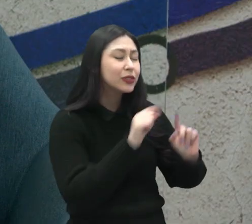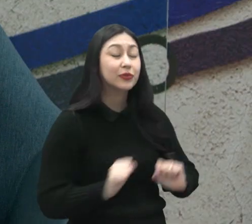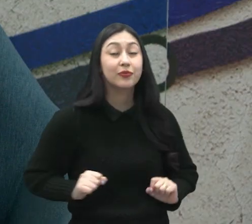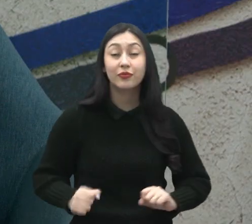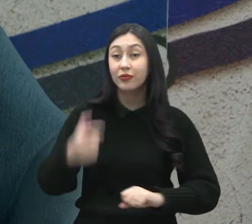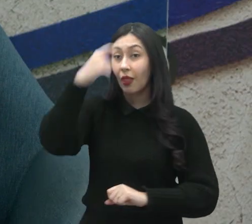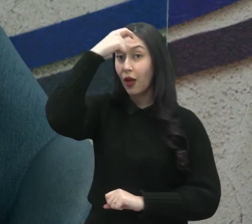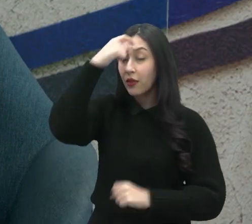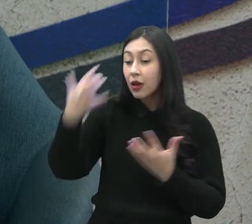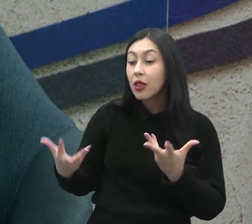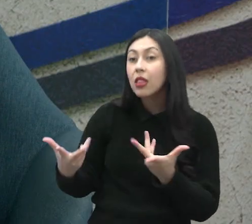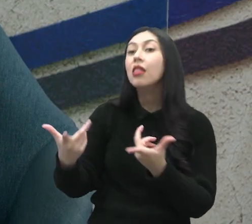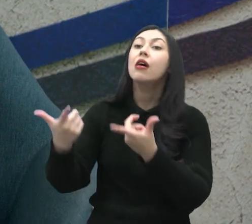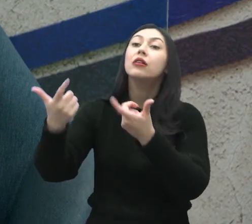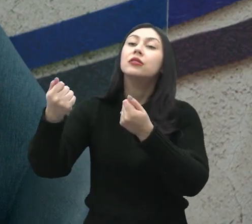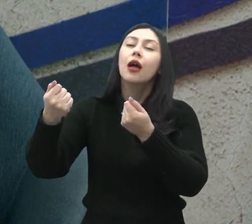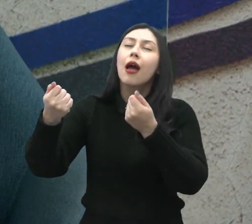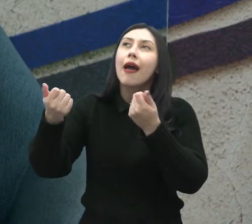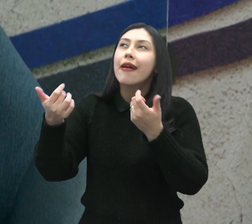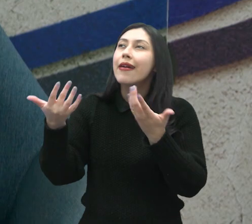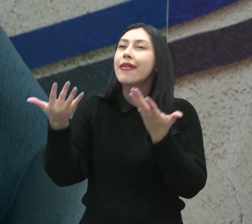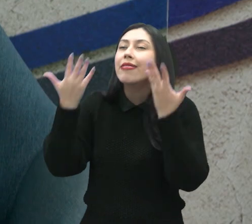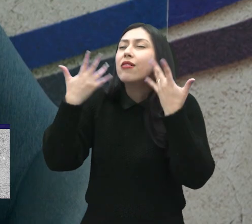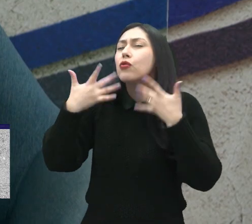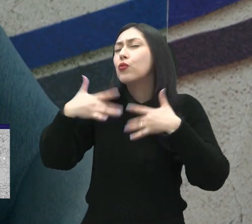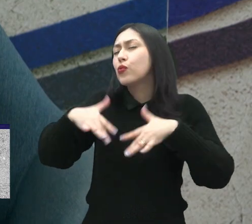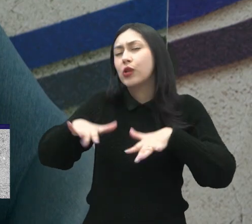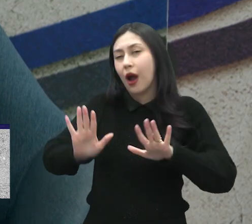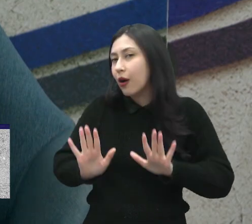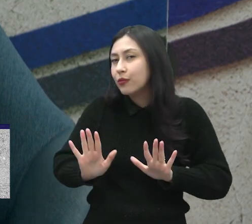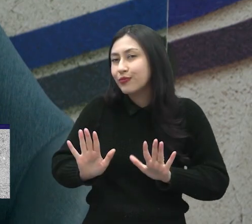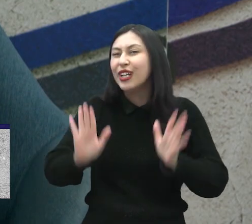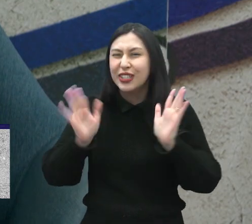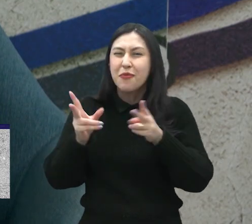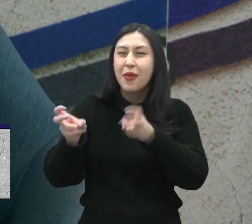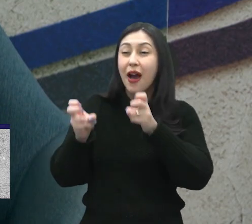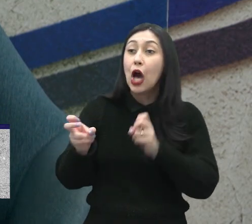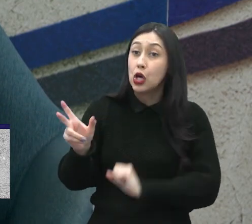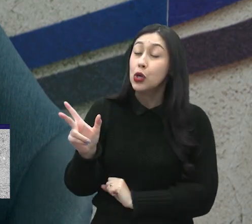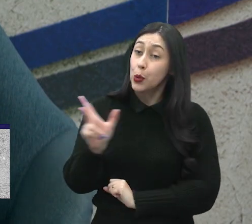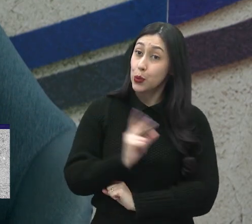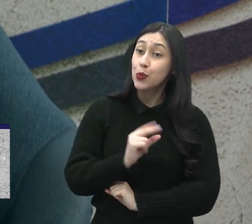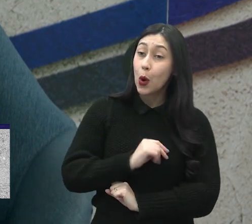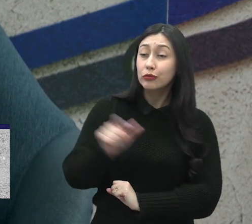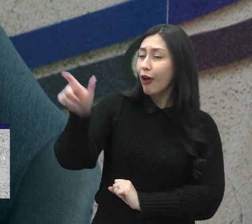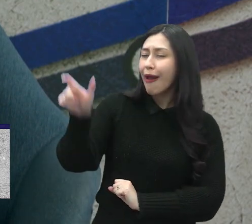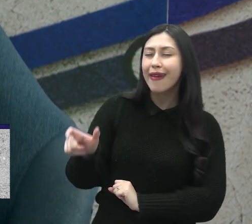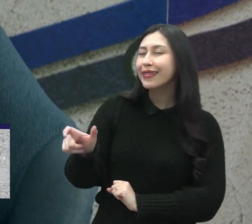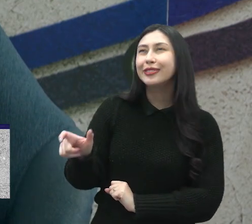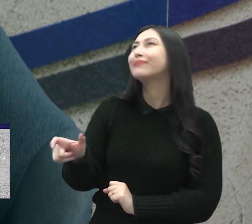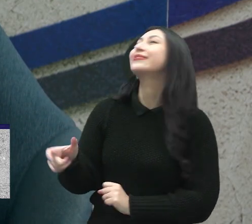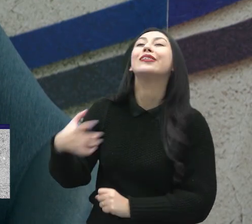Vocação tem a ver com algo mais natural, né? Normalmente, você já deve ter ouvido as pessoas falarem assim, ela nasceu